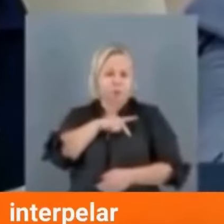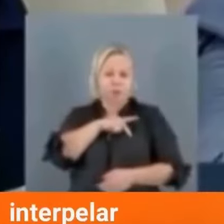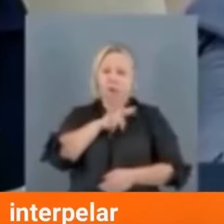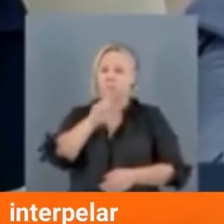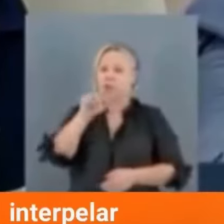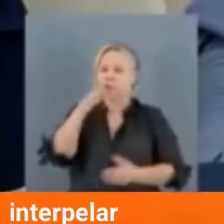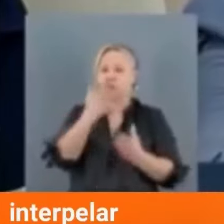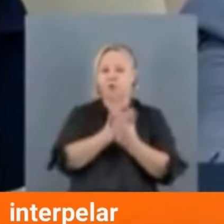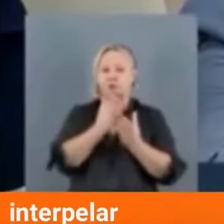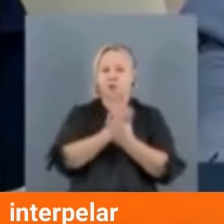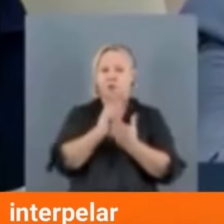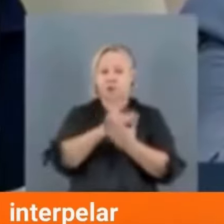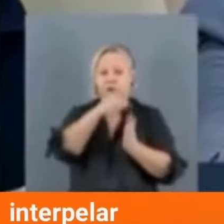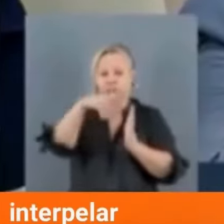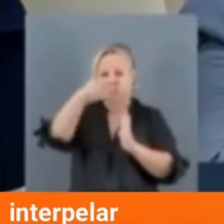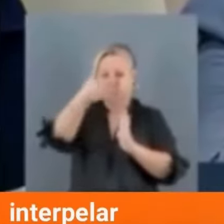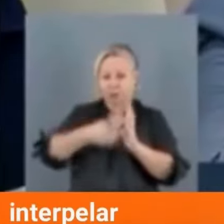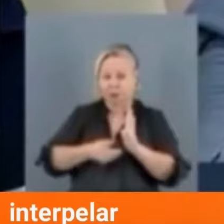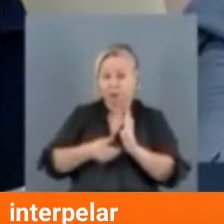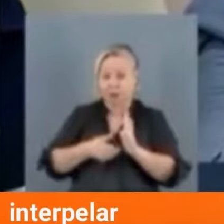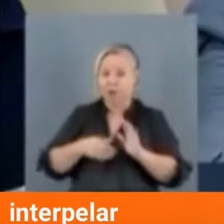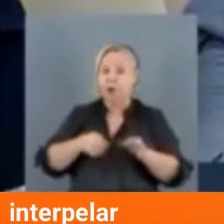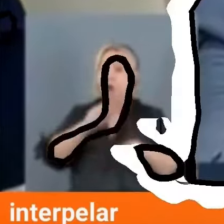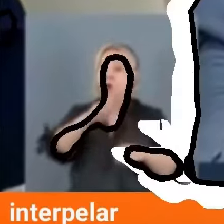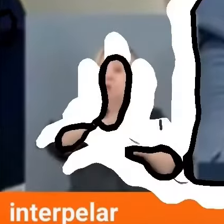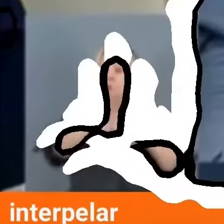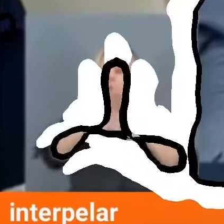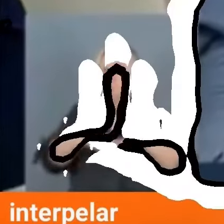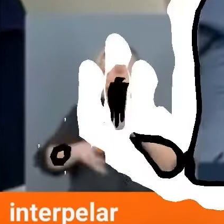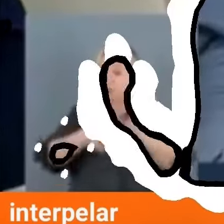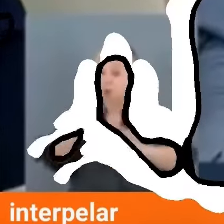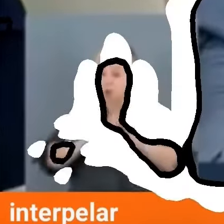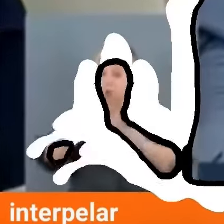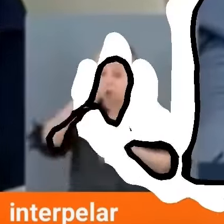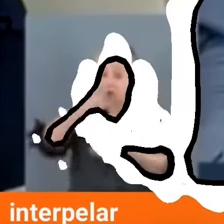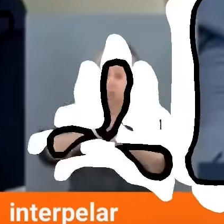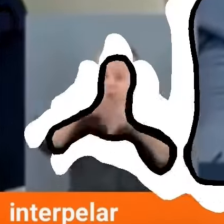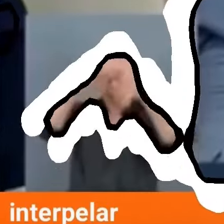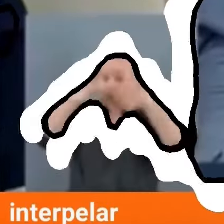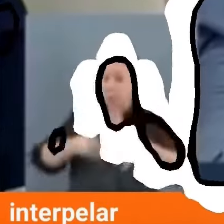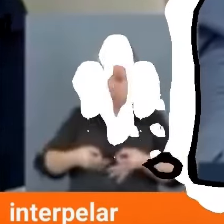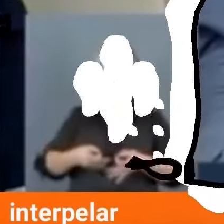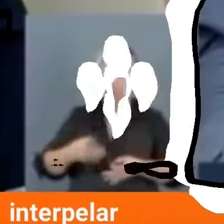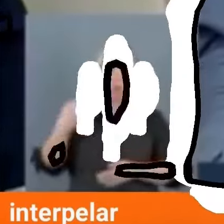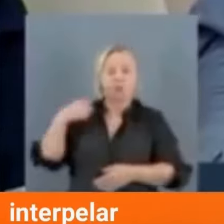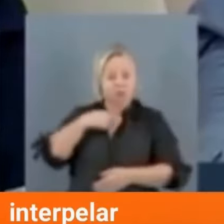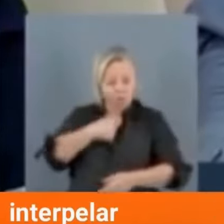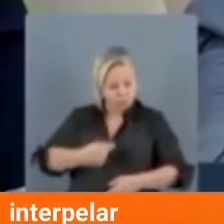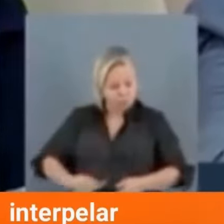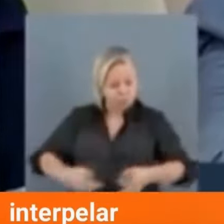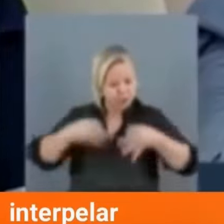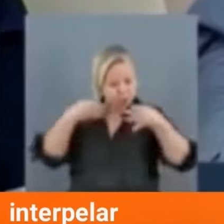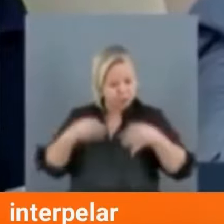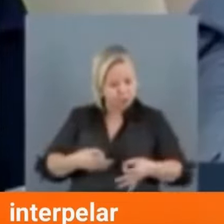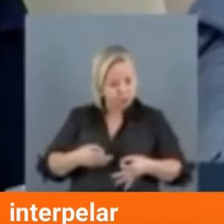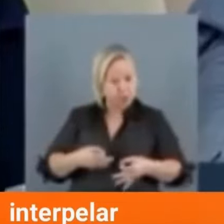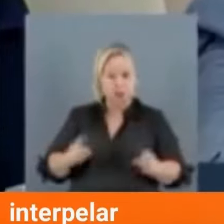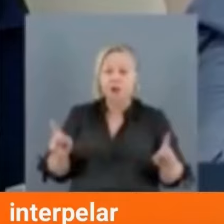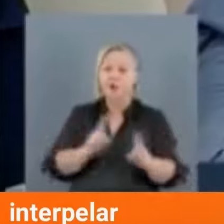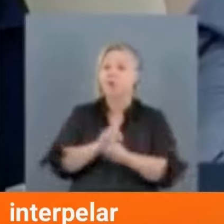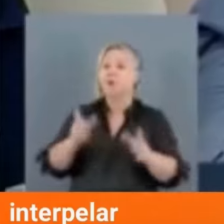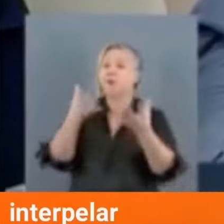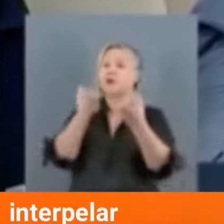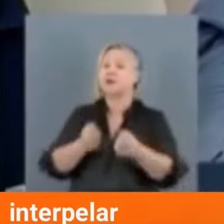anulada. E, por ser um juiz honesto, por ter sido um juiz honesto, por ter sido um governador honesto, é que eu não admito que